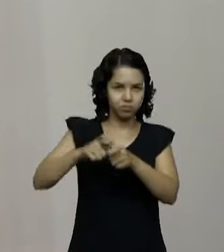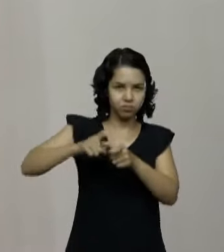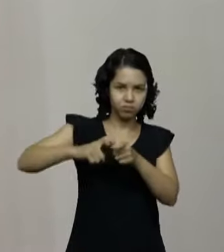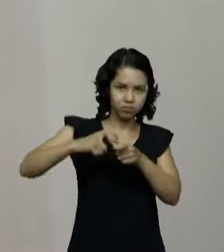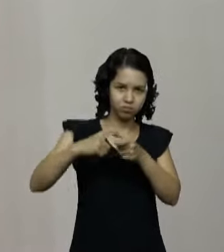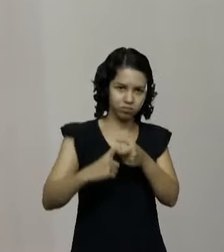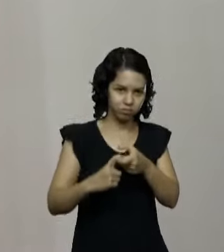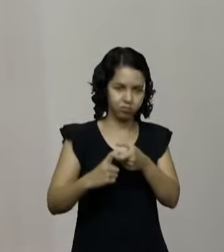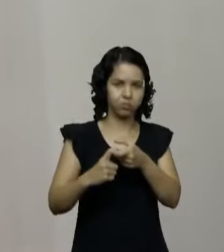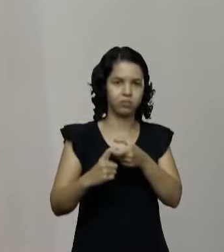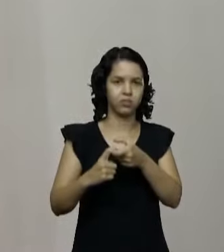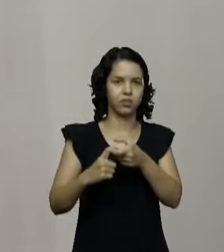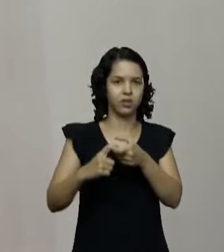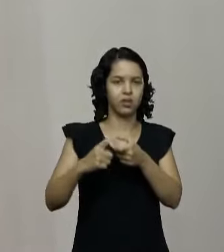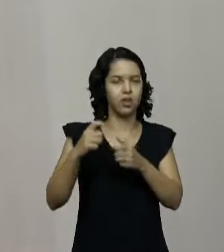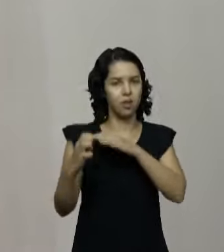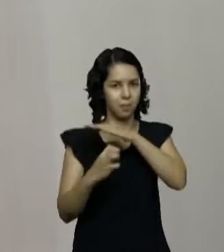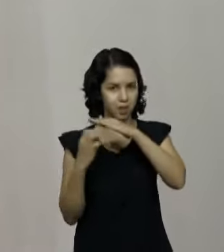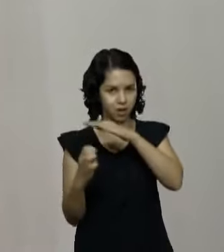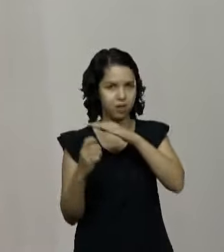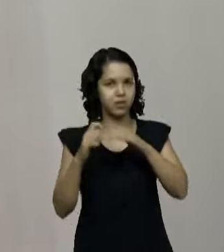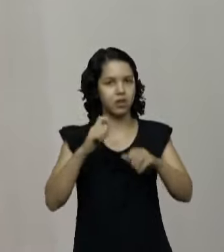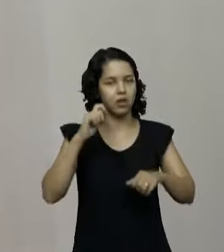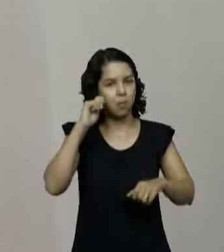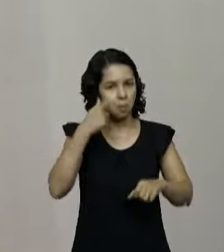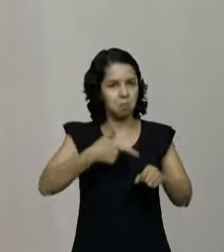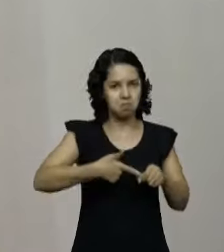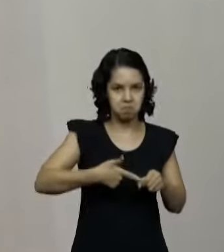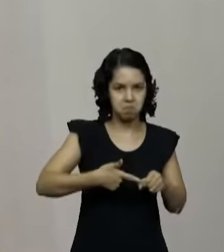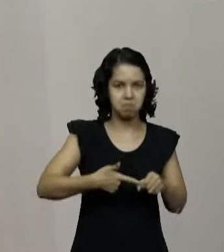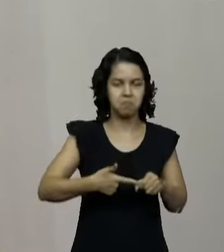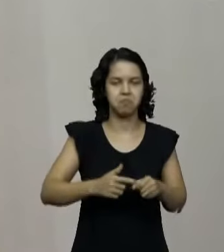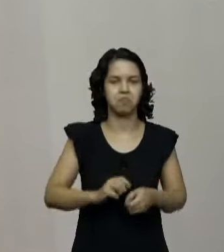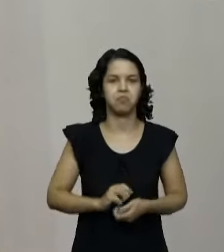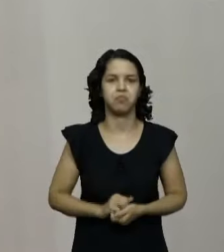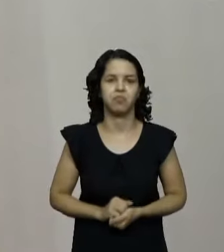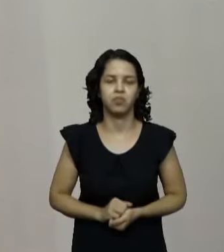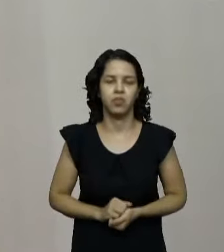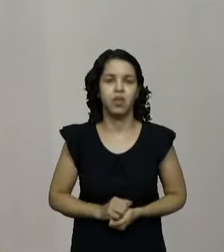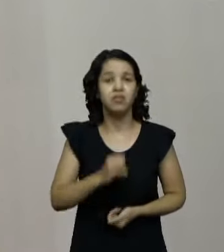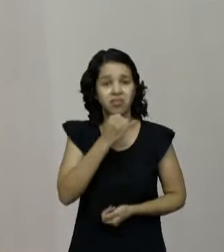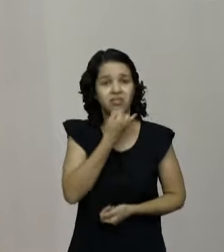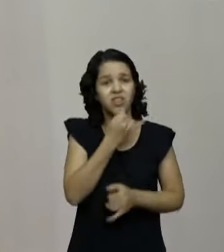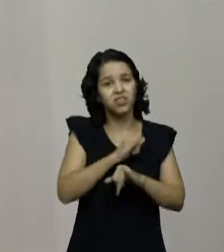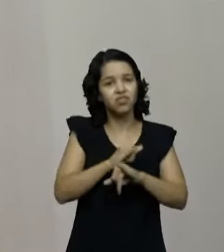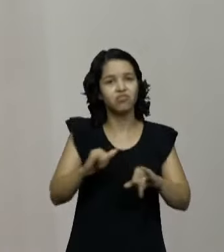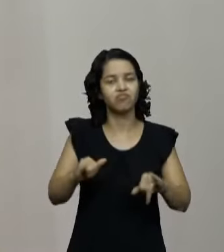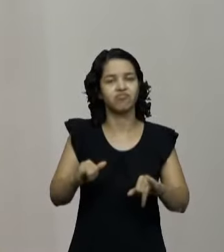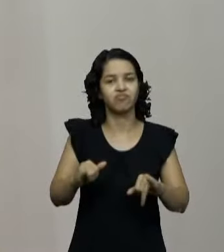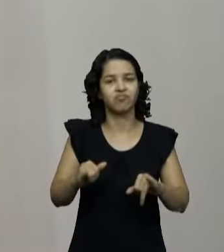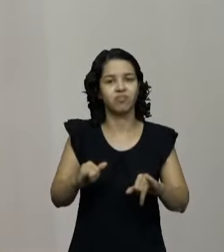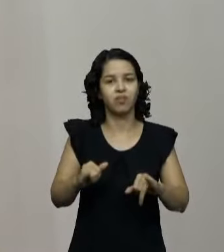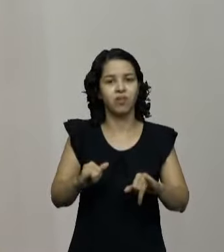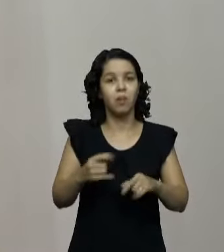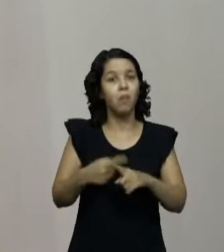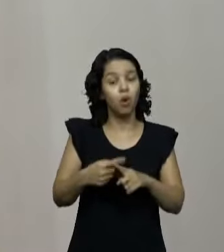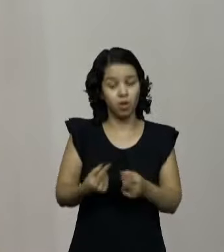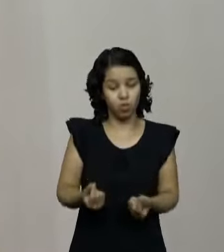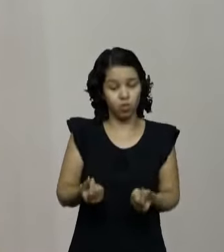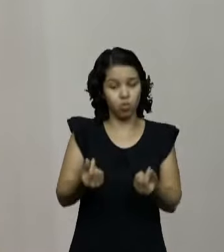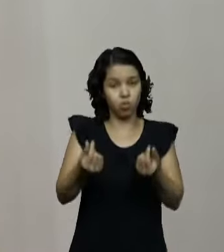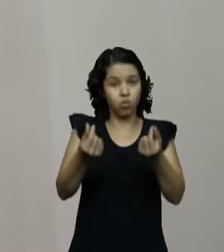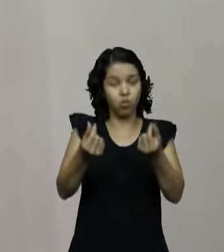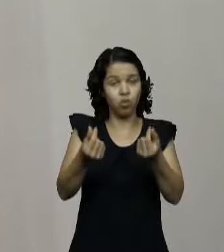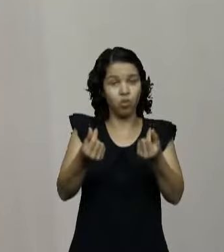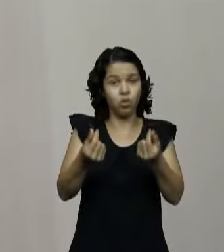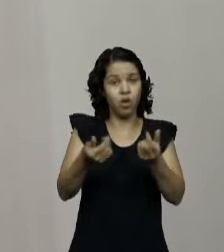É muito triste a gente ler uma notícia dessa, porque este lucro, na verdade, ele foi tirado